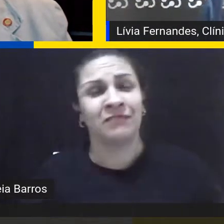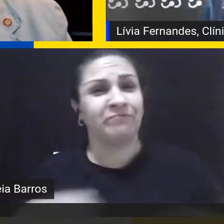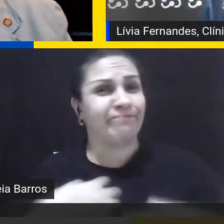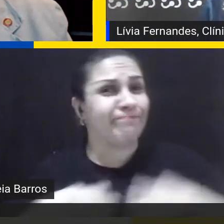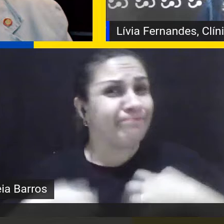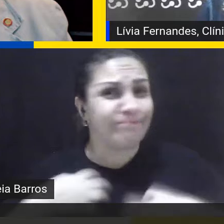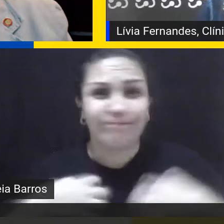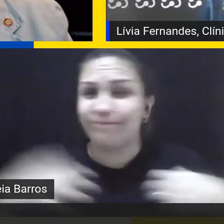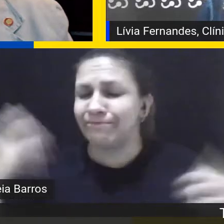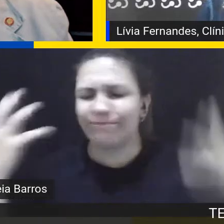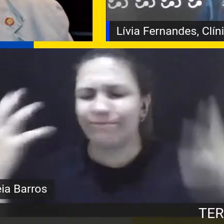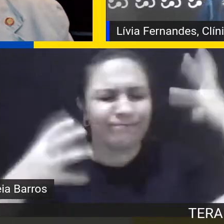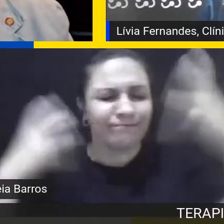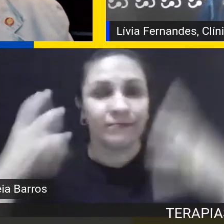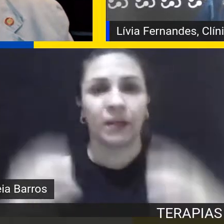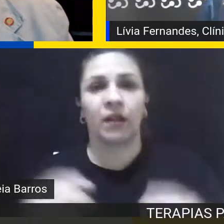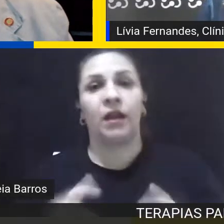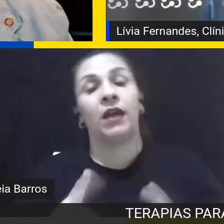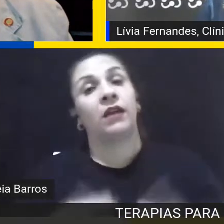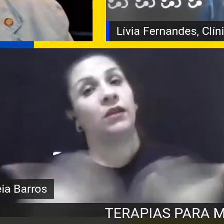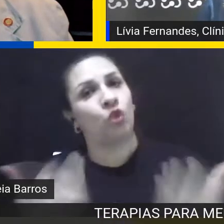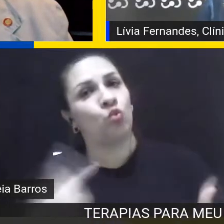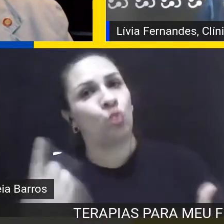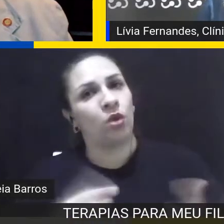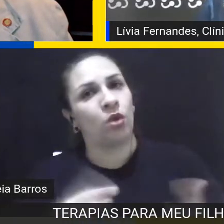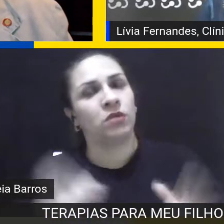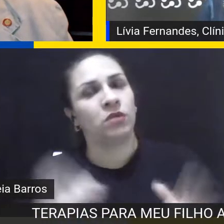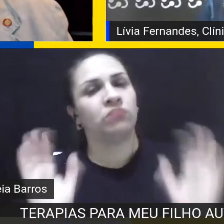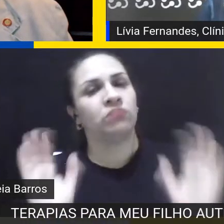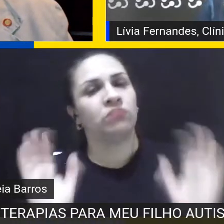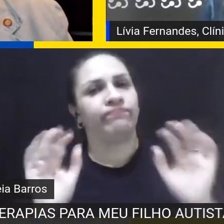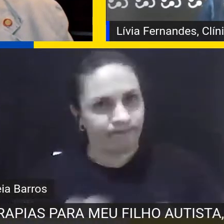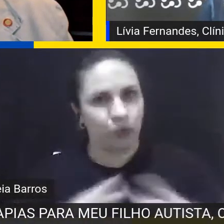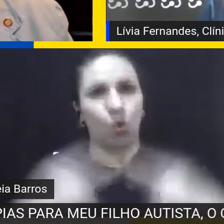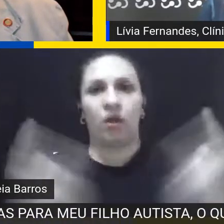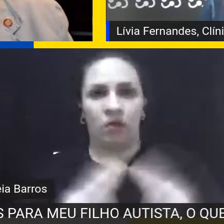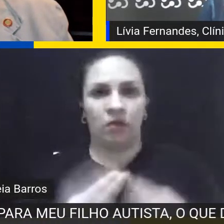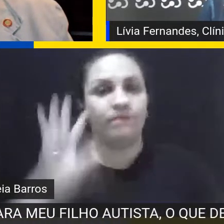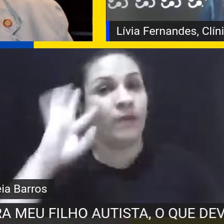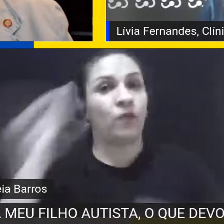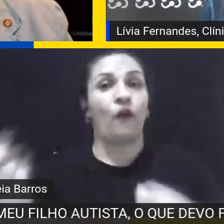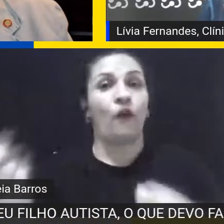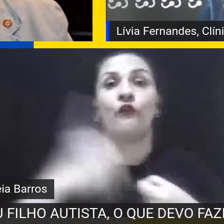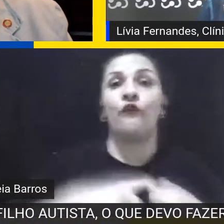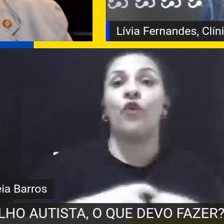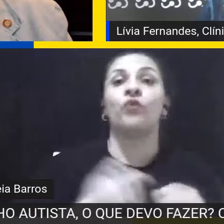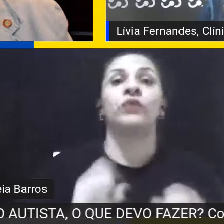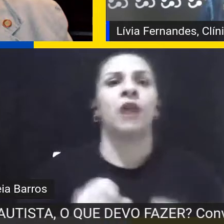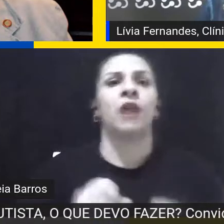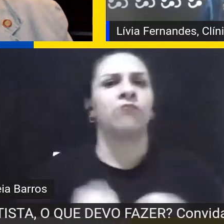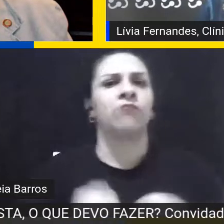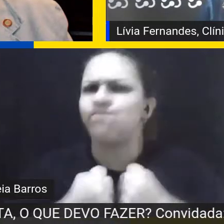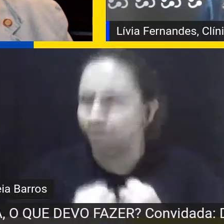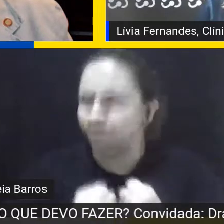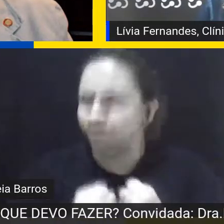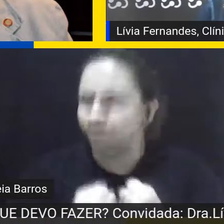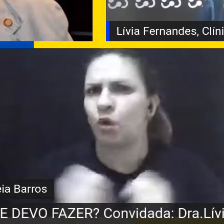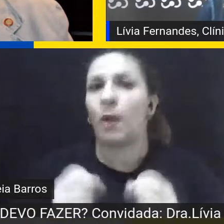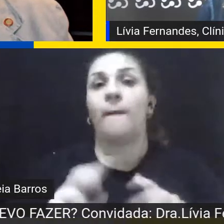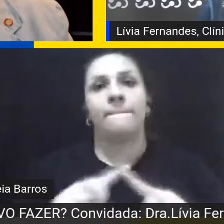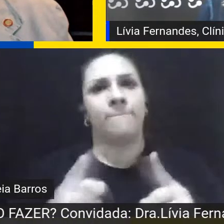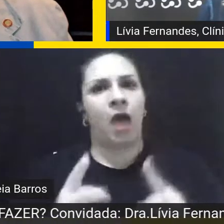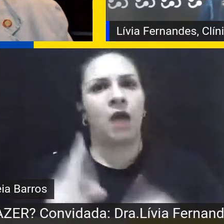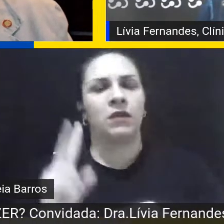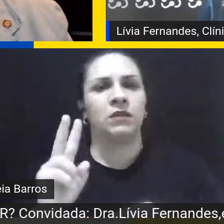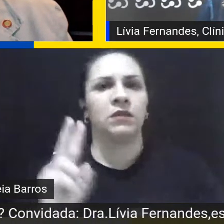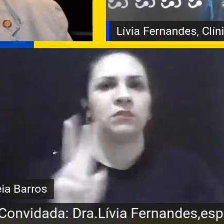uma reunião e nós decidimos voltar com todas as medidas de segurança,